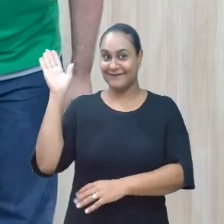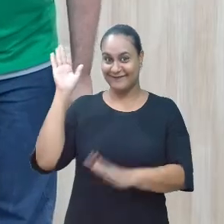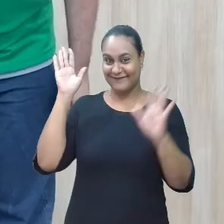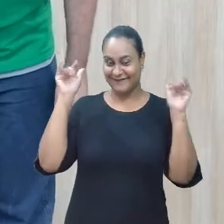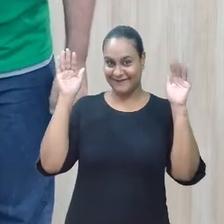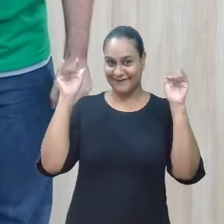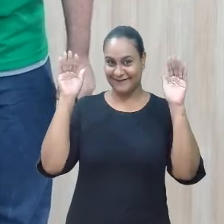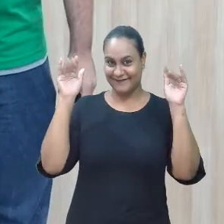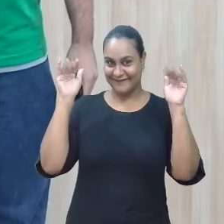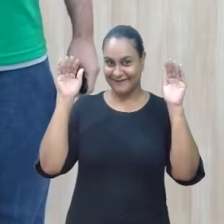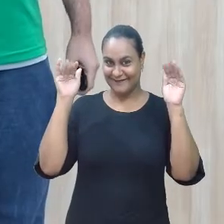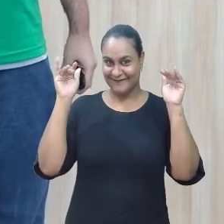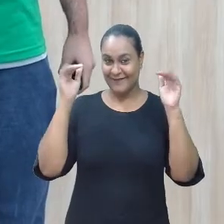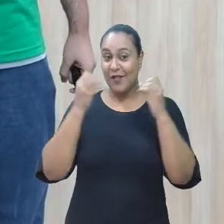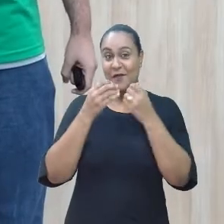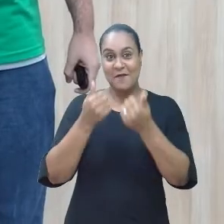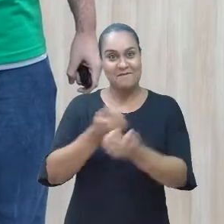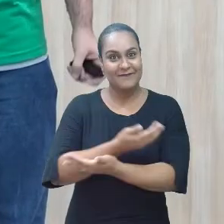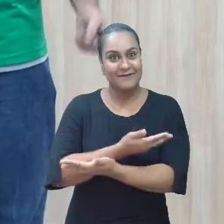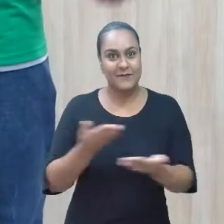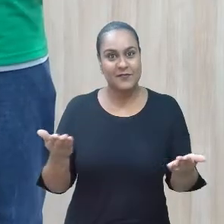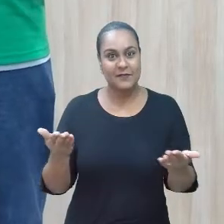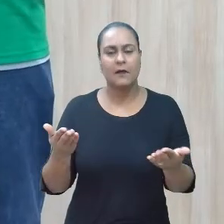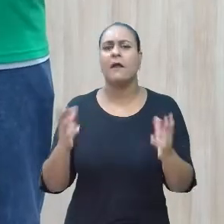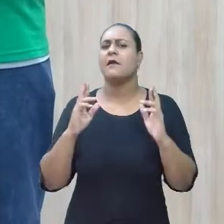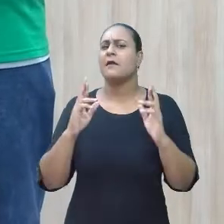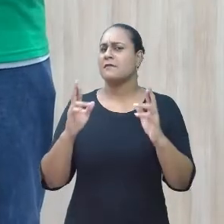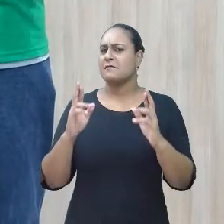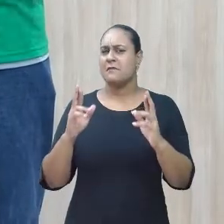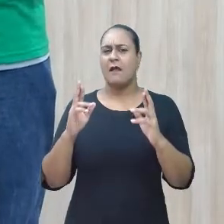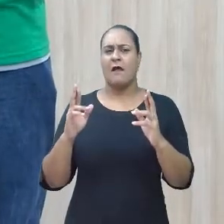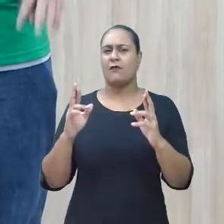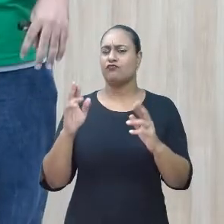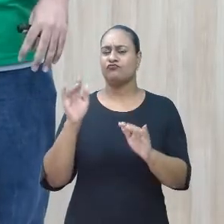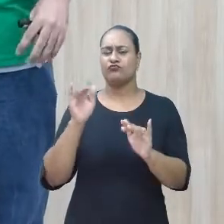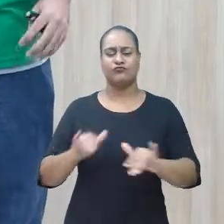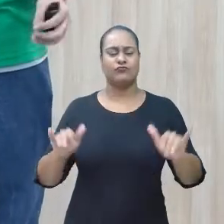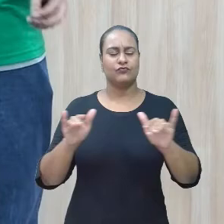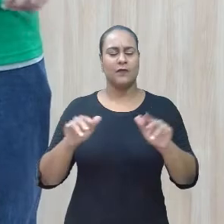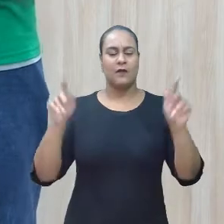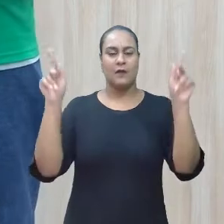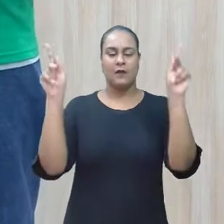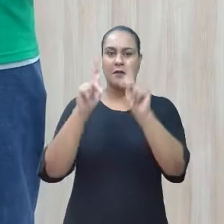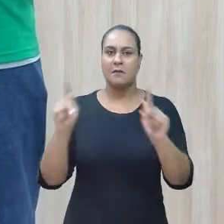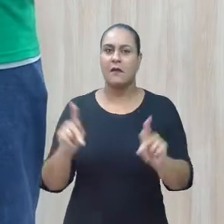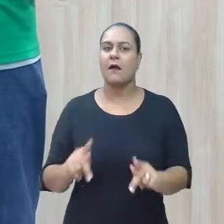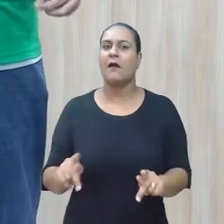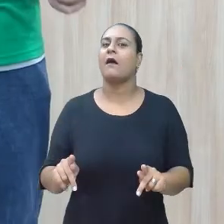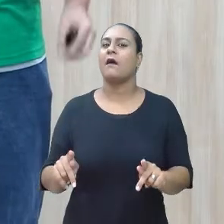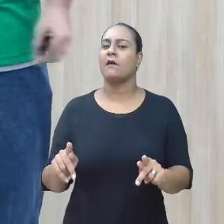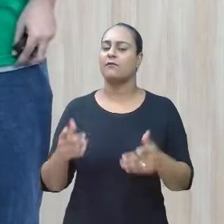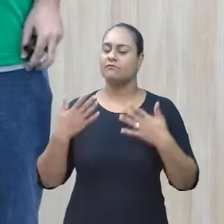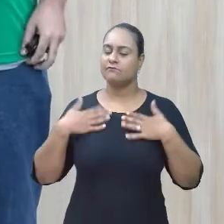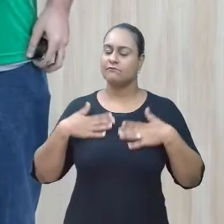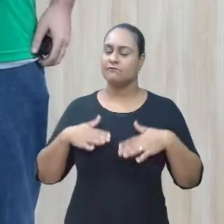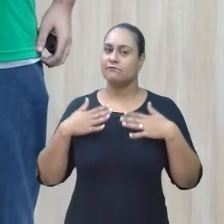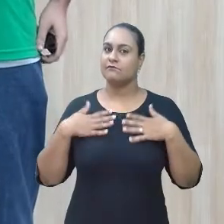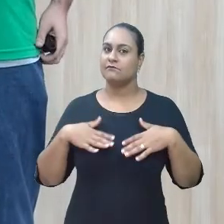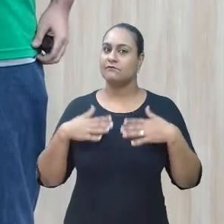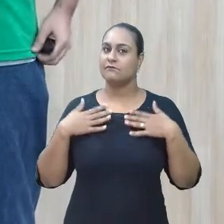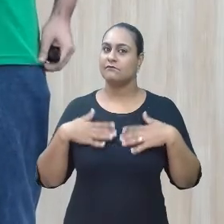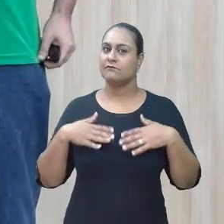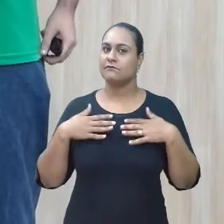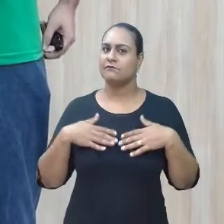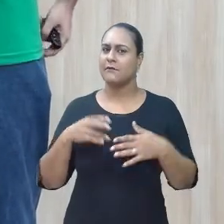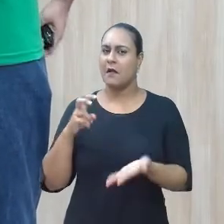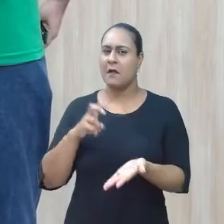Fala, pessoal! Tudo bem com vocês? Espero que esteja tudo tranquilo, tudo na paz, suavidade. Amanhã de